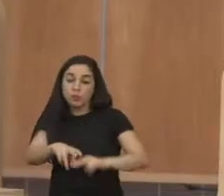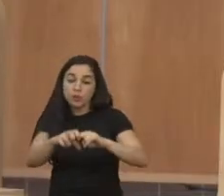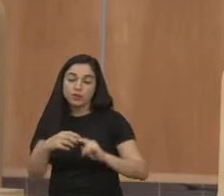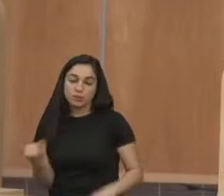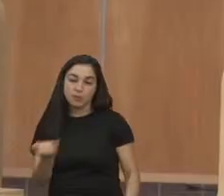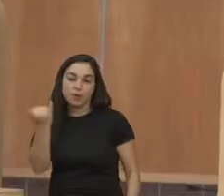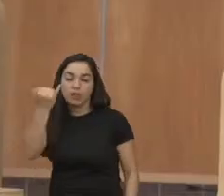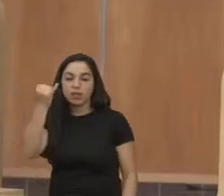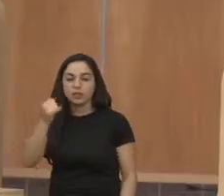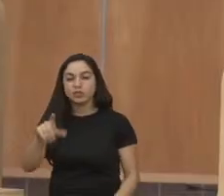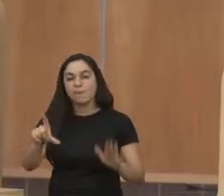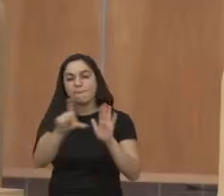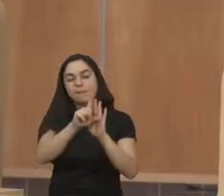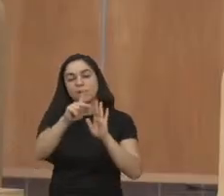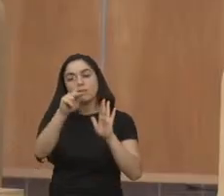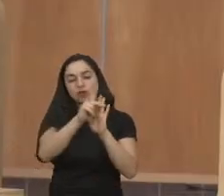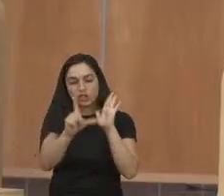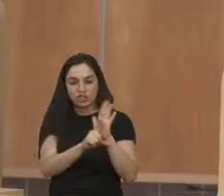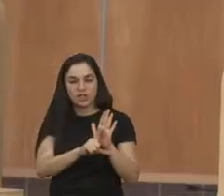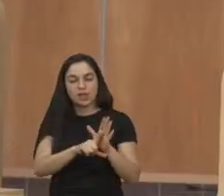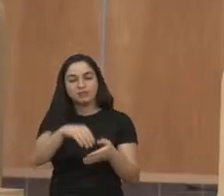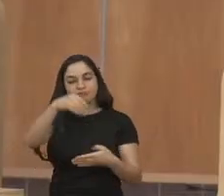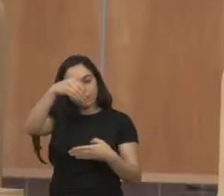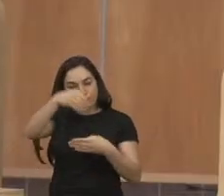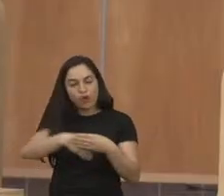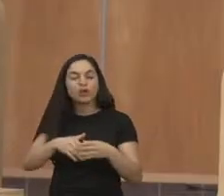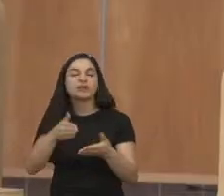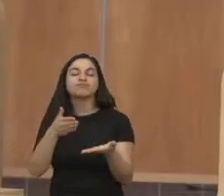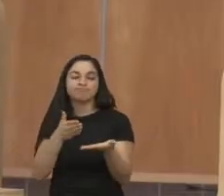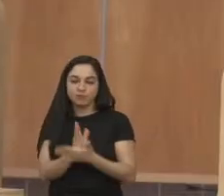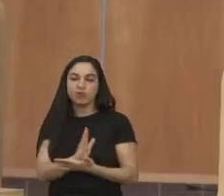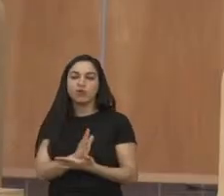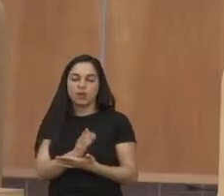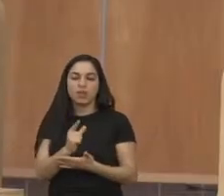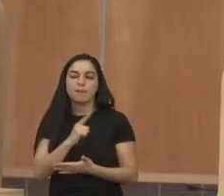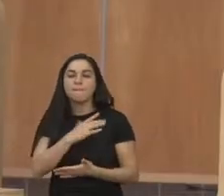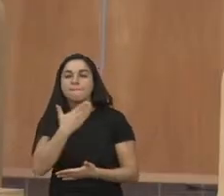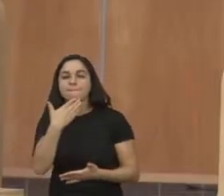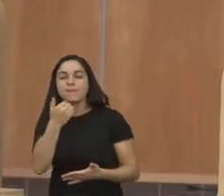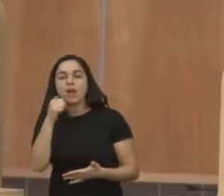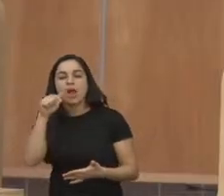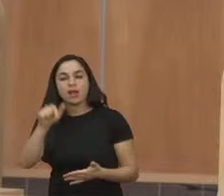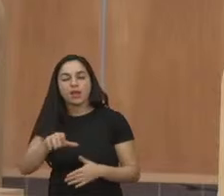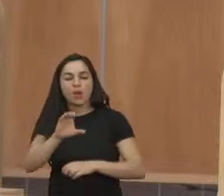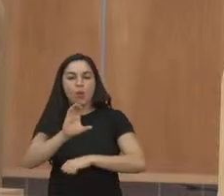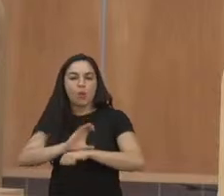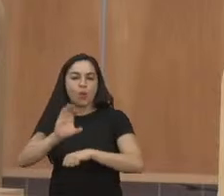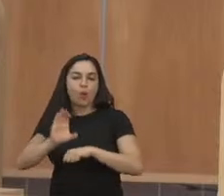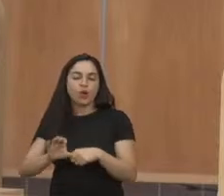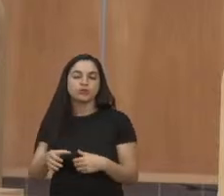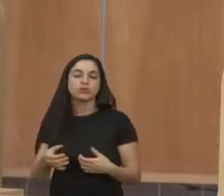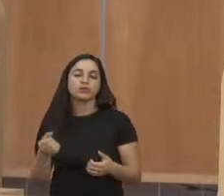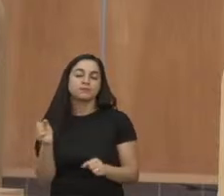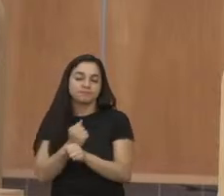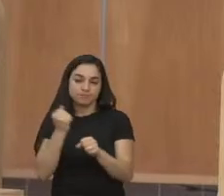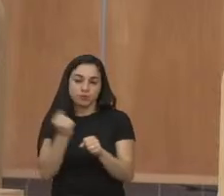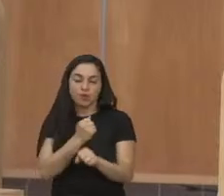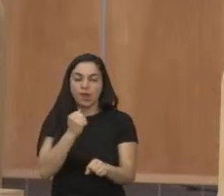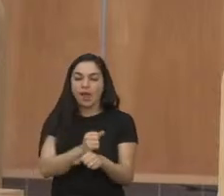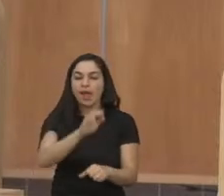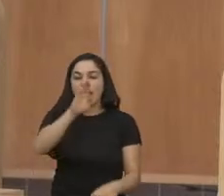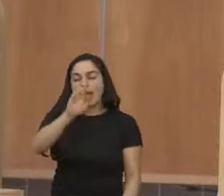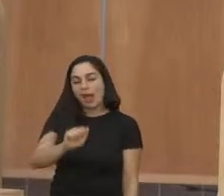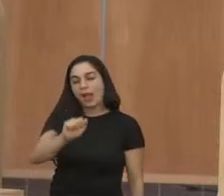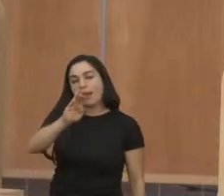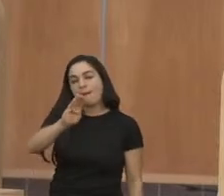lei que vão aperfeiçoar aquilo que já existe. E no caso aqui, o Código de Obras, estamos votando hoje a questão do habite-se.